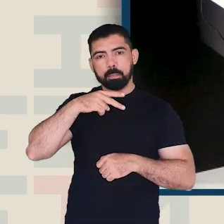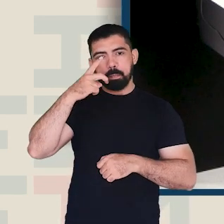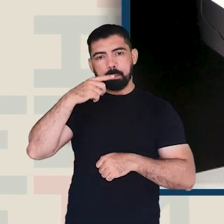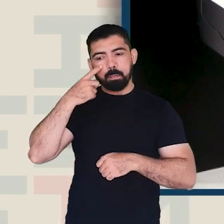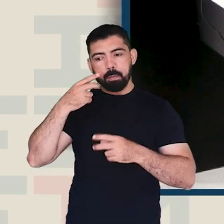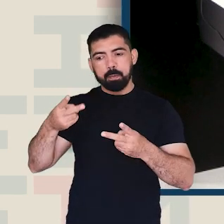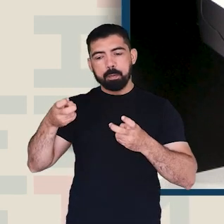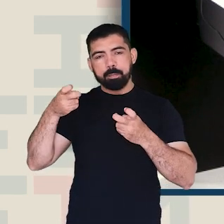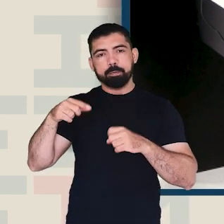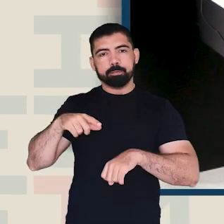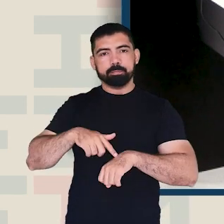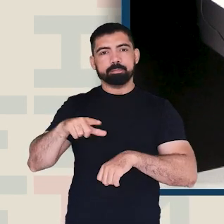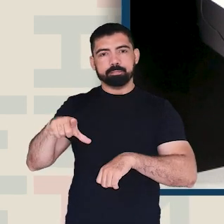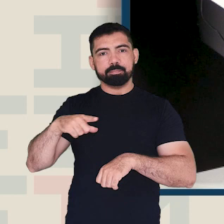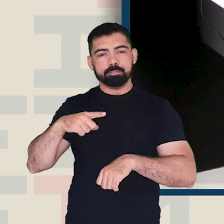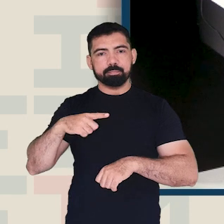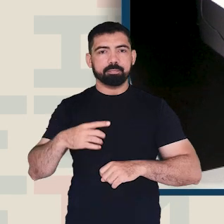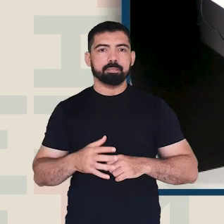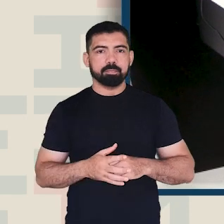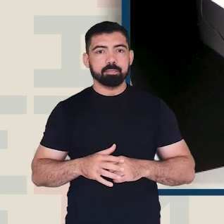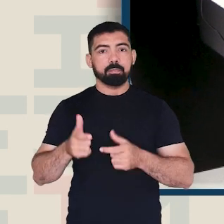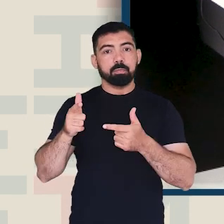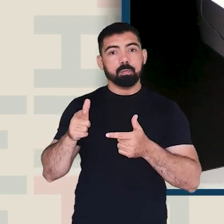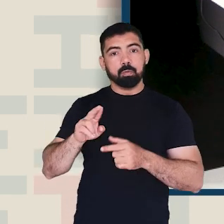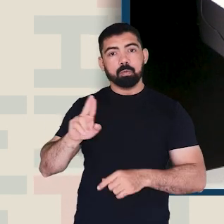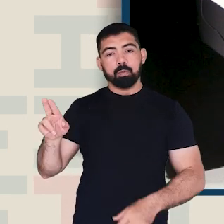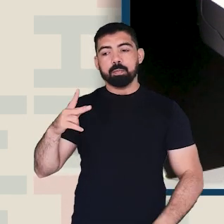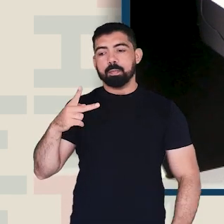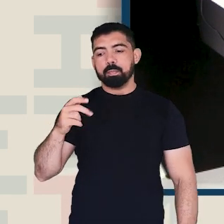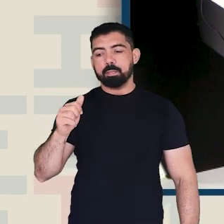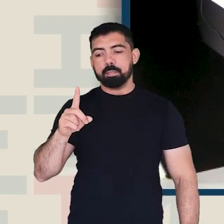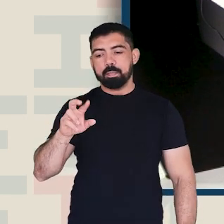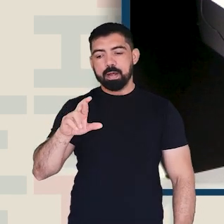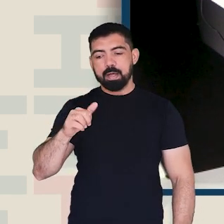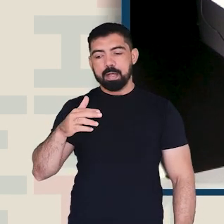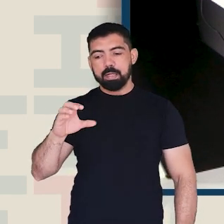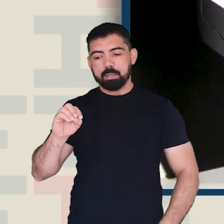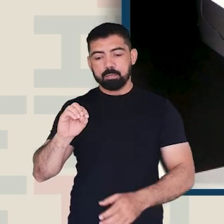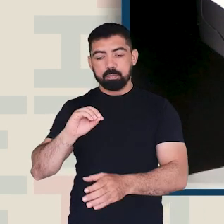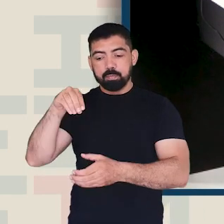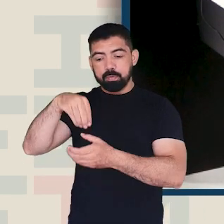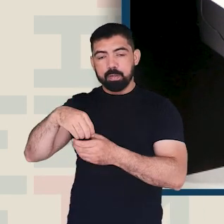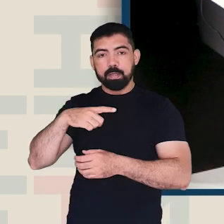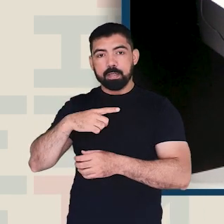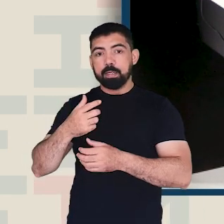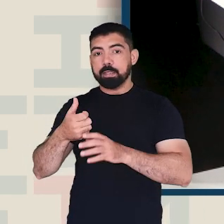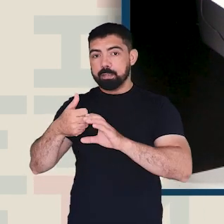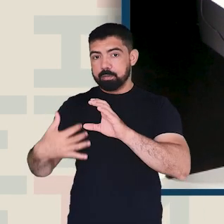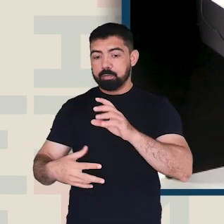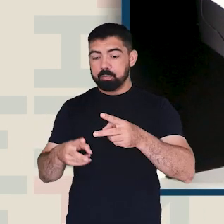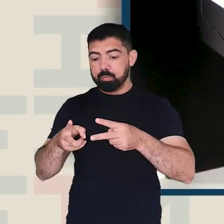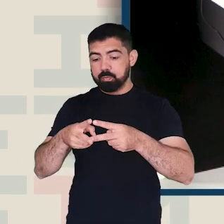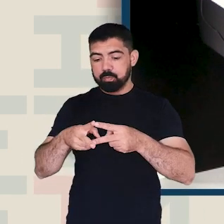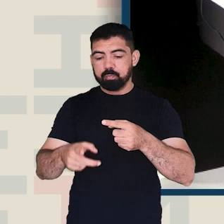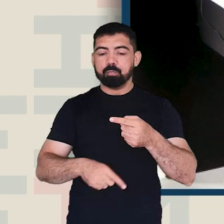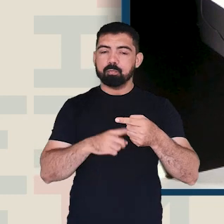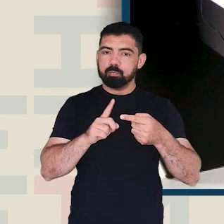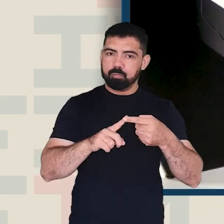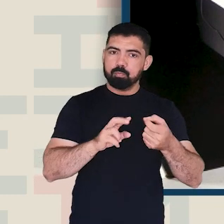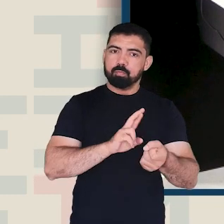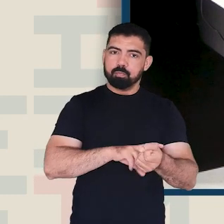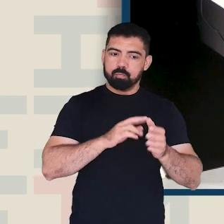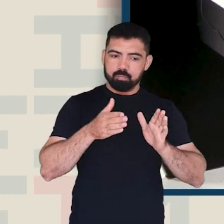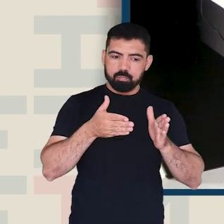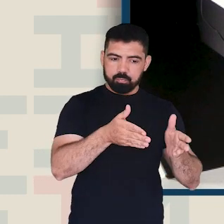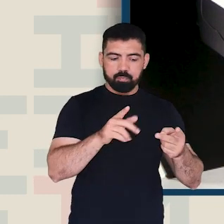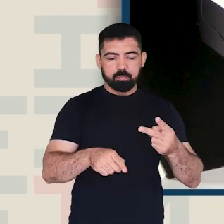essa repetição. Essa repetição é chamada de padrão, e essa repetição tem 2 vertentes. Uma é rítmica e a outra é melódica.